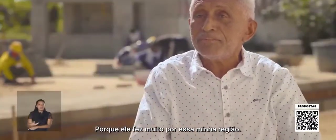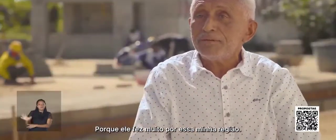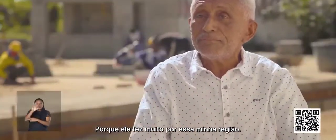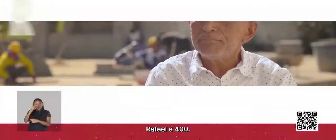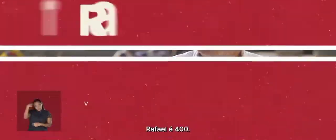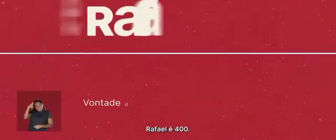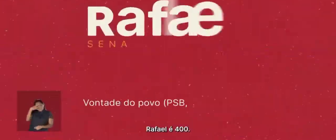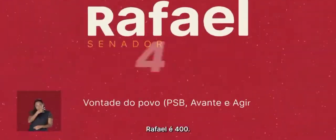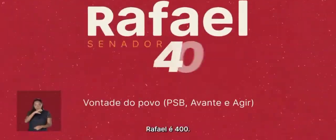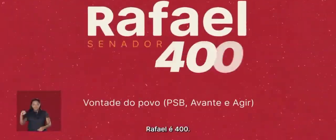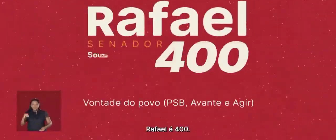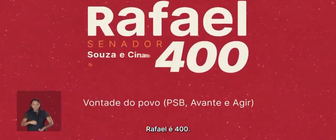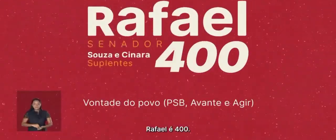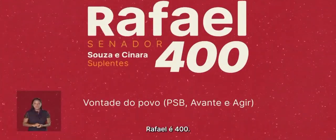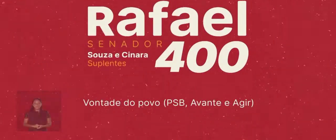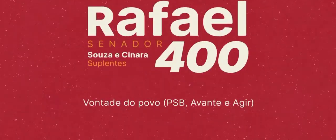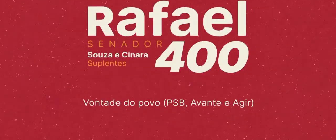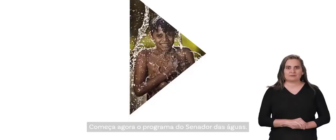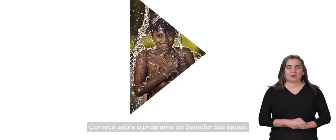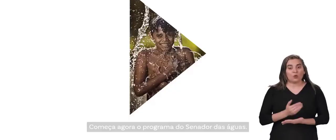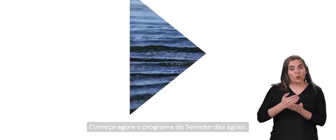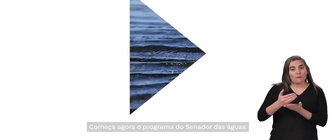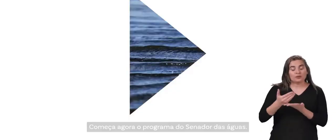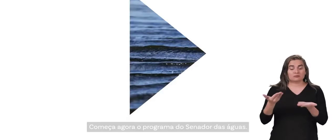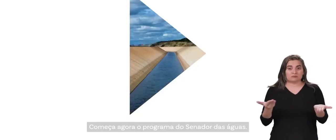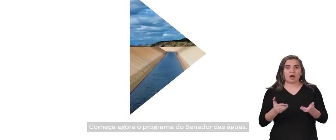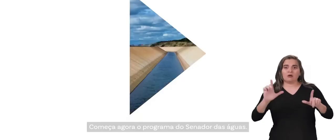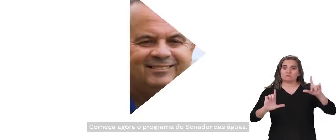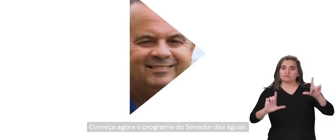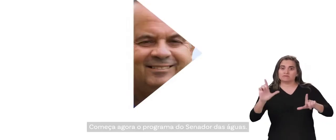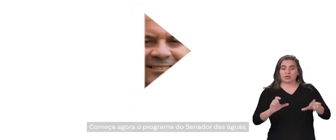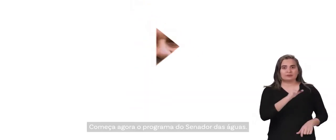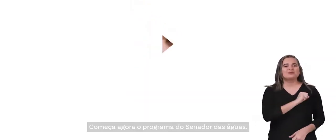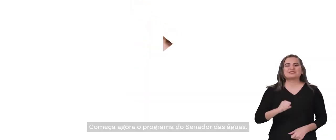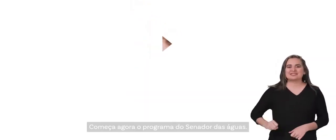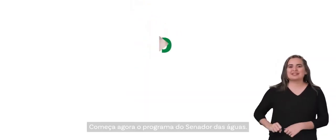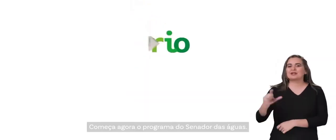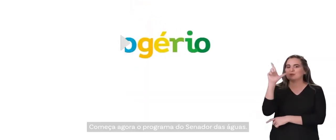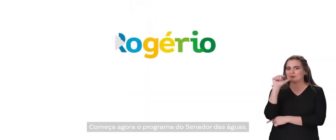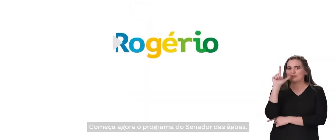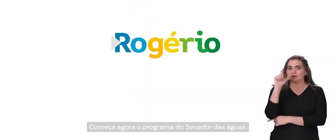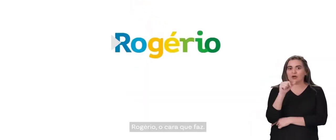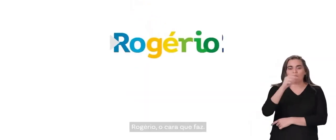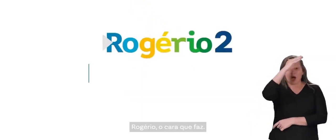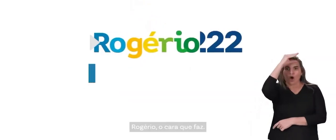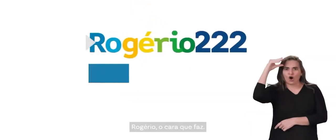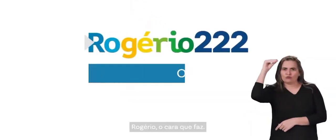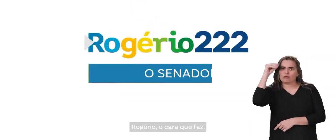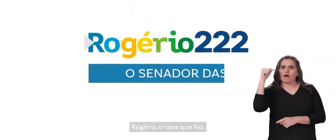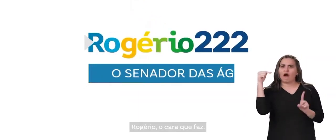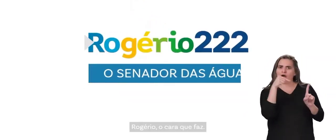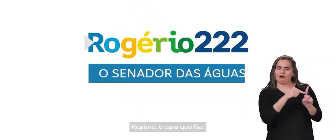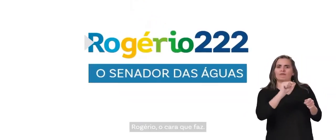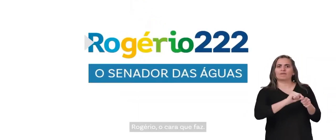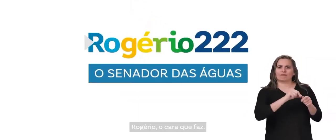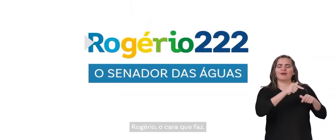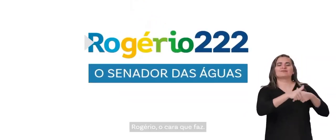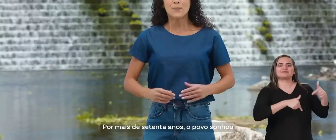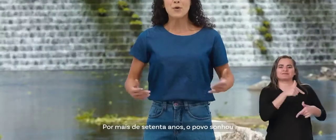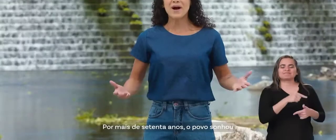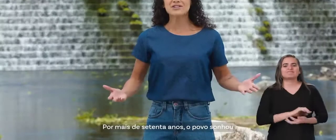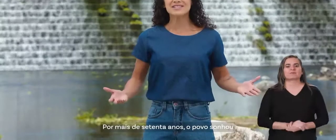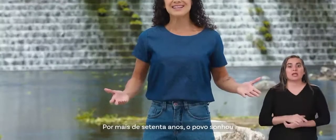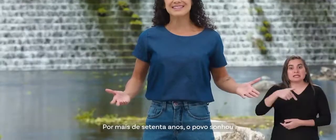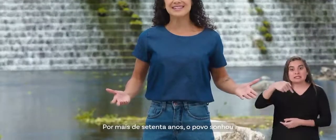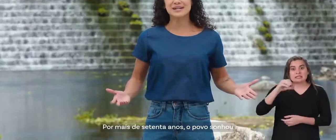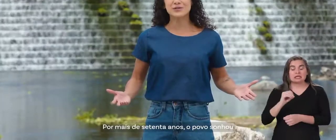essa minha região. Rafael é 400. Começa agora o programa do senador das águas, Rogério, o cara que faz.